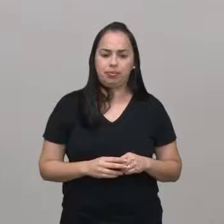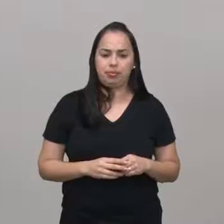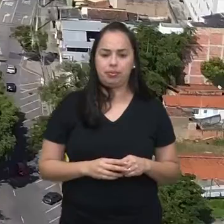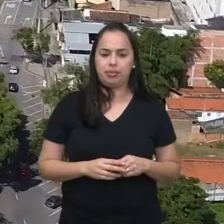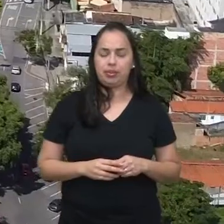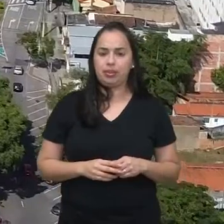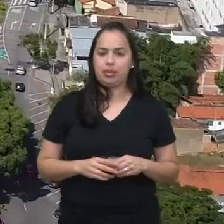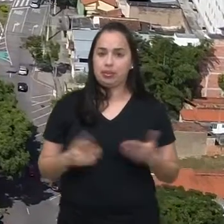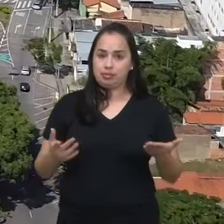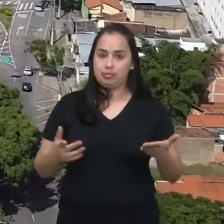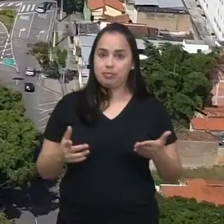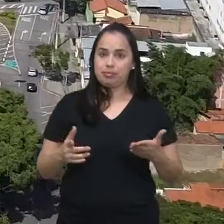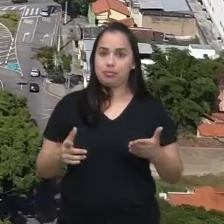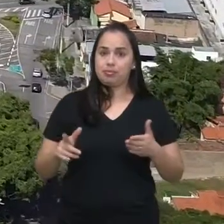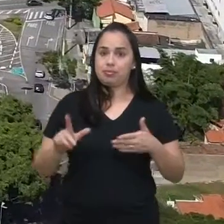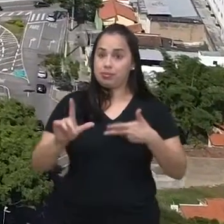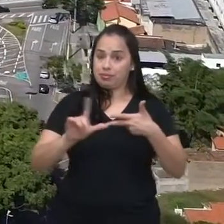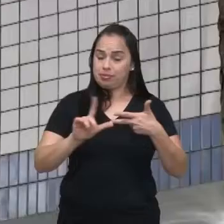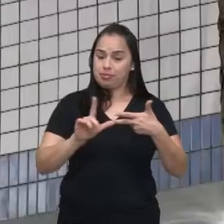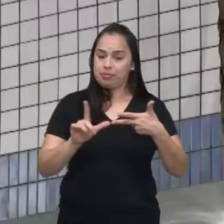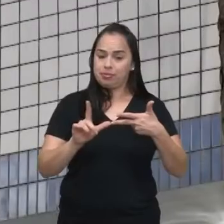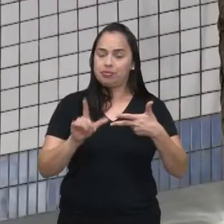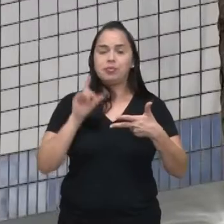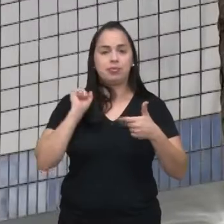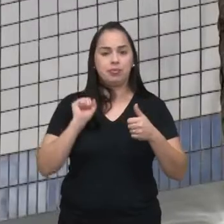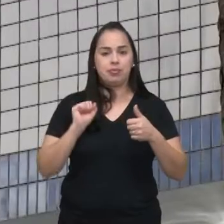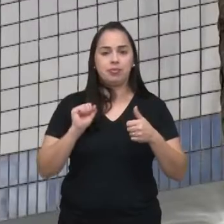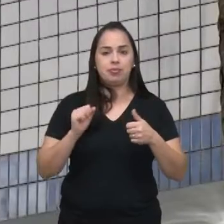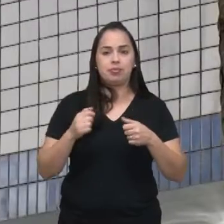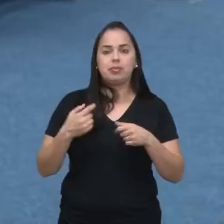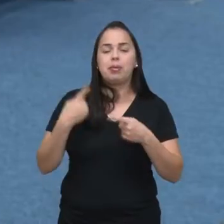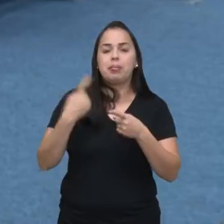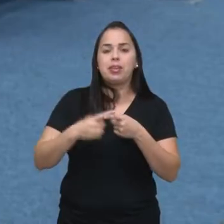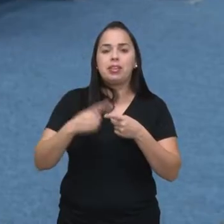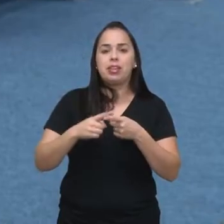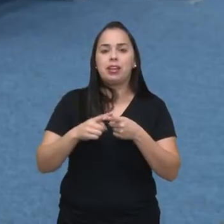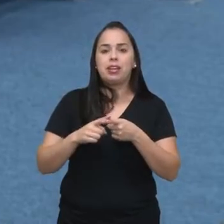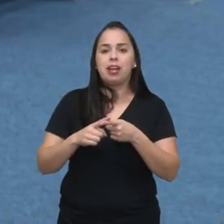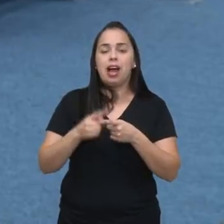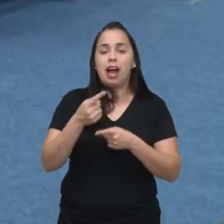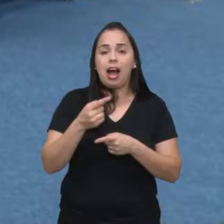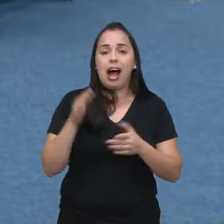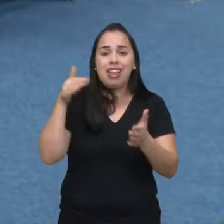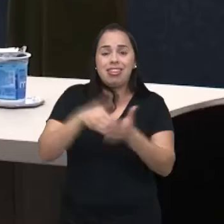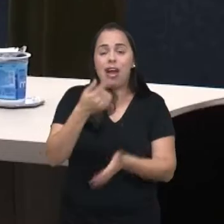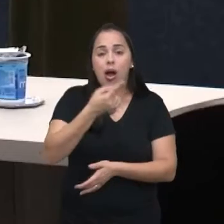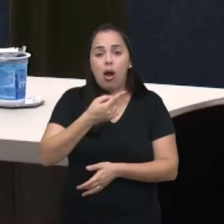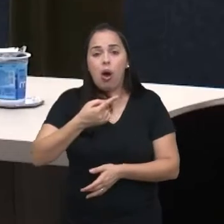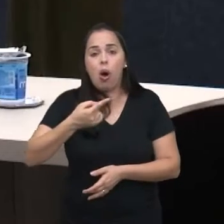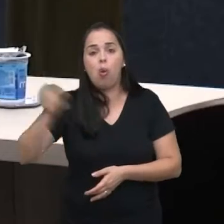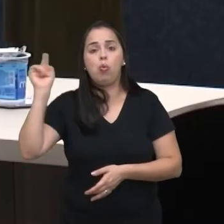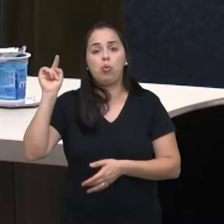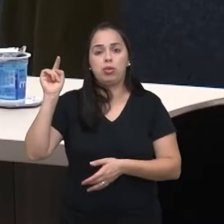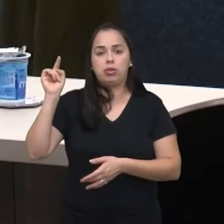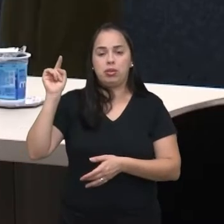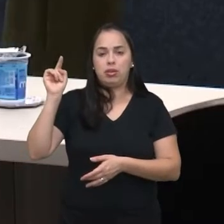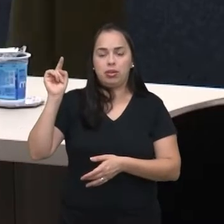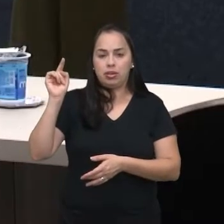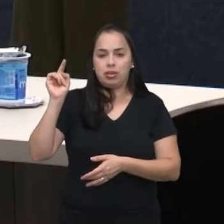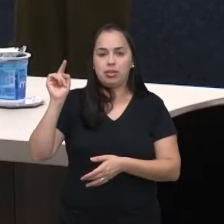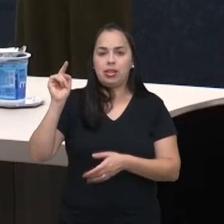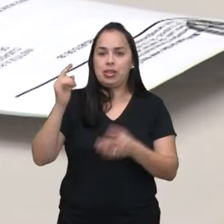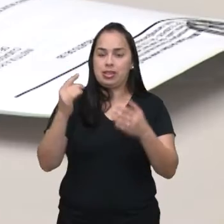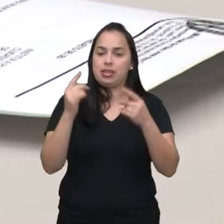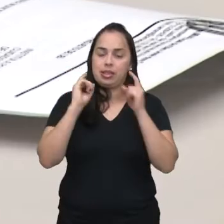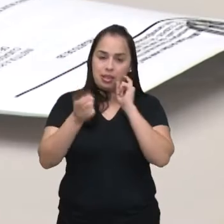orçamento do ano seguinte a legislação Municipal determina aquele de deve ser votada até a última sessão plenária antes do recesso parlamentar